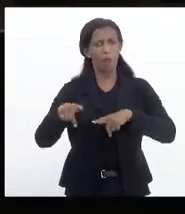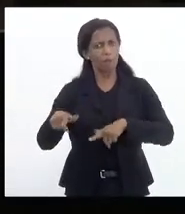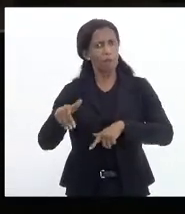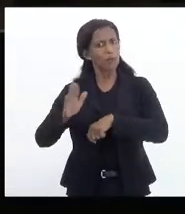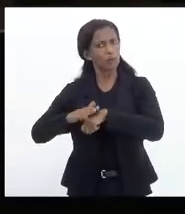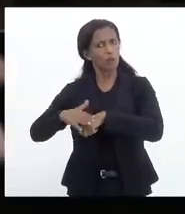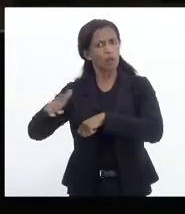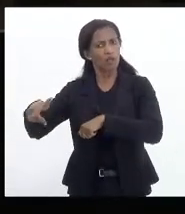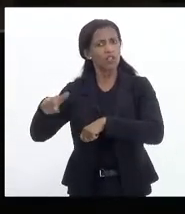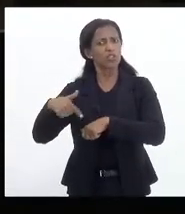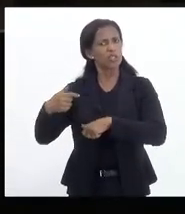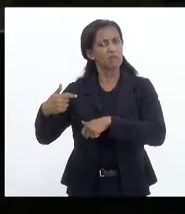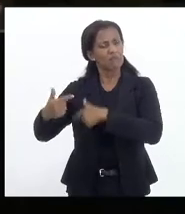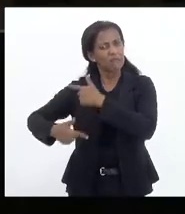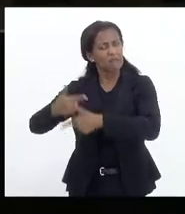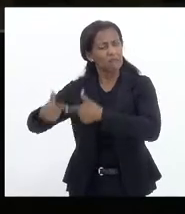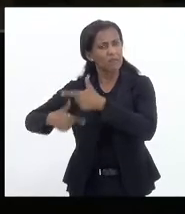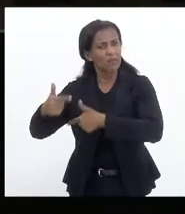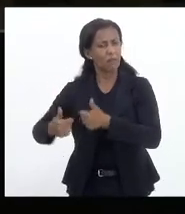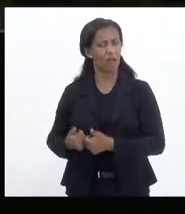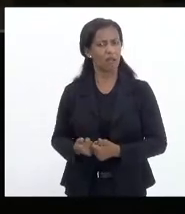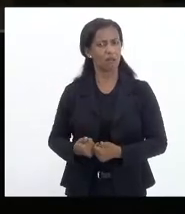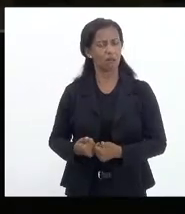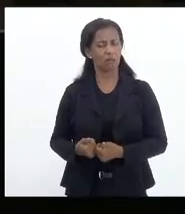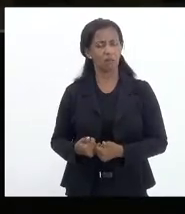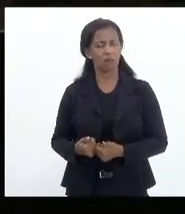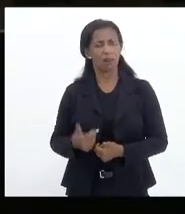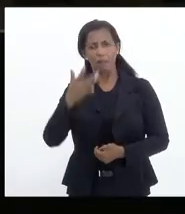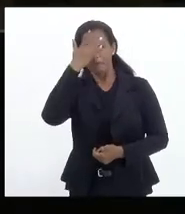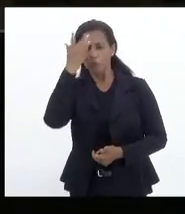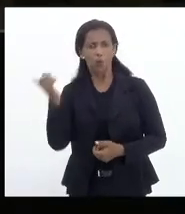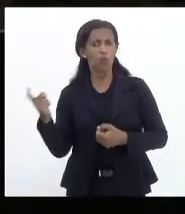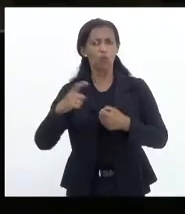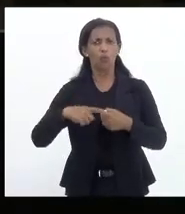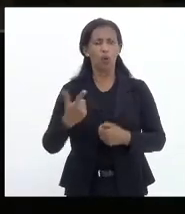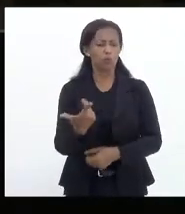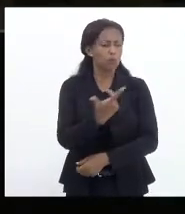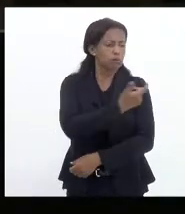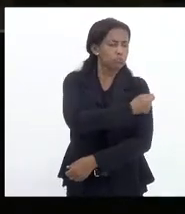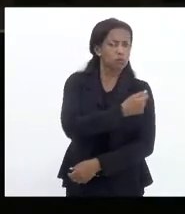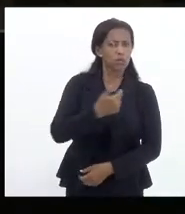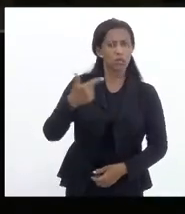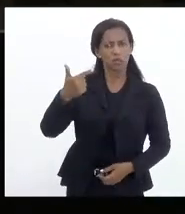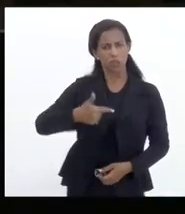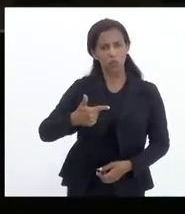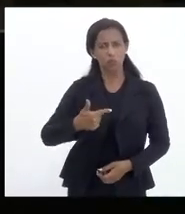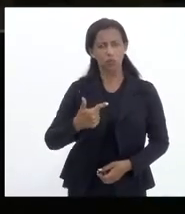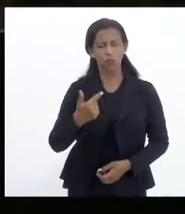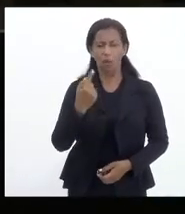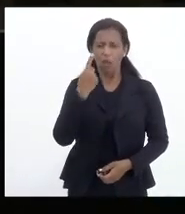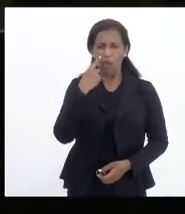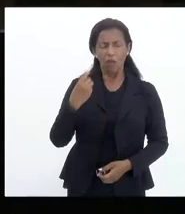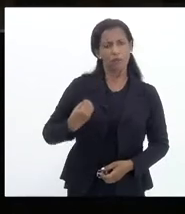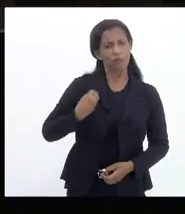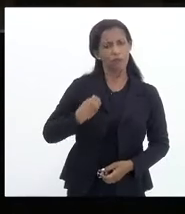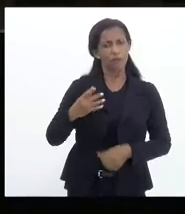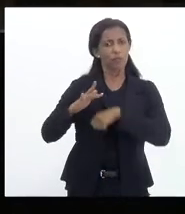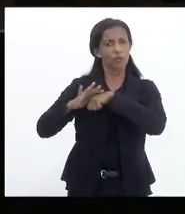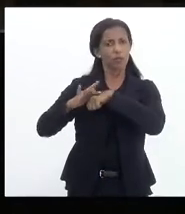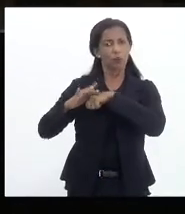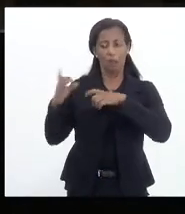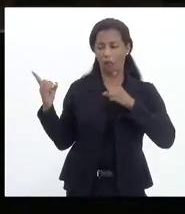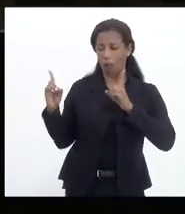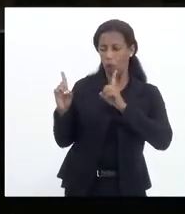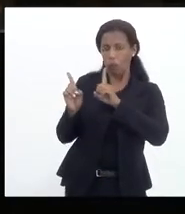sua parte mas as pessoas não voltaram para tomar a segunda dose convivendo com essa doença de perto essa